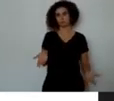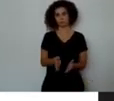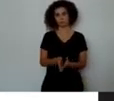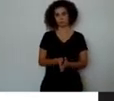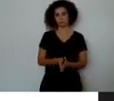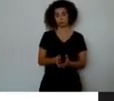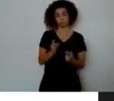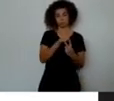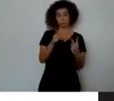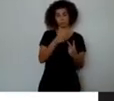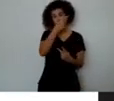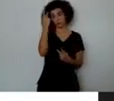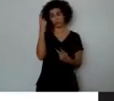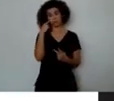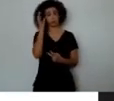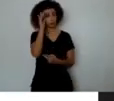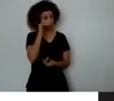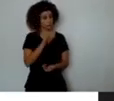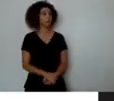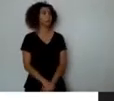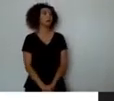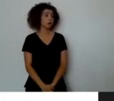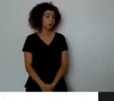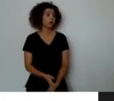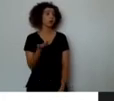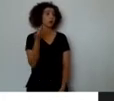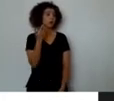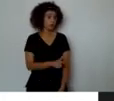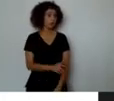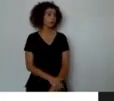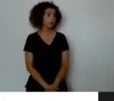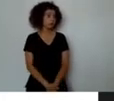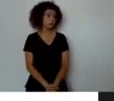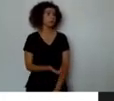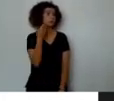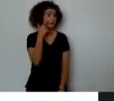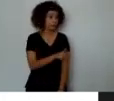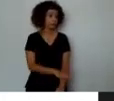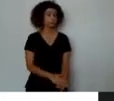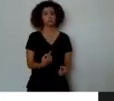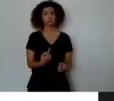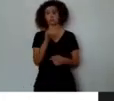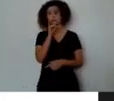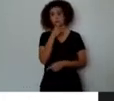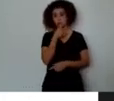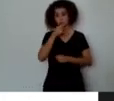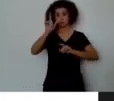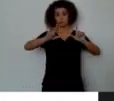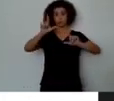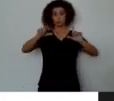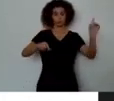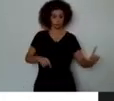assistir, que não aguenta mais ver as mesmas narrativas, porque, infelizmente, na televisão, aparece um corpo negro